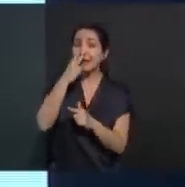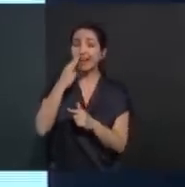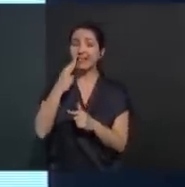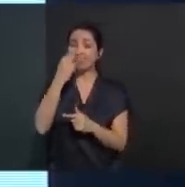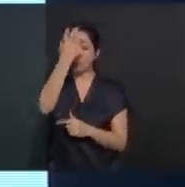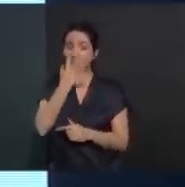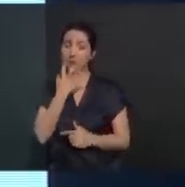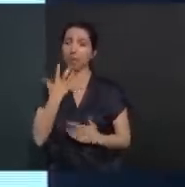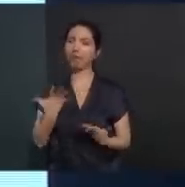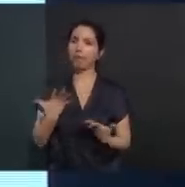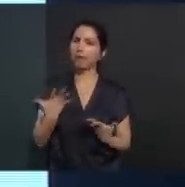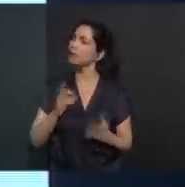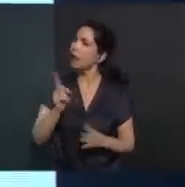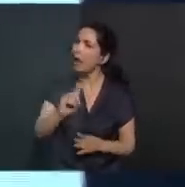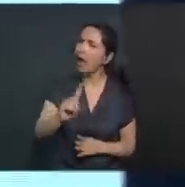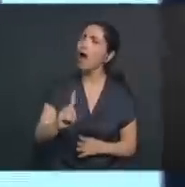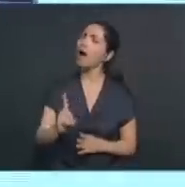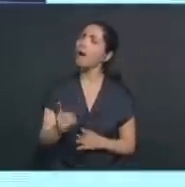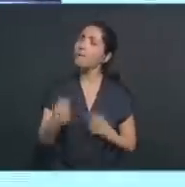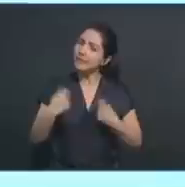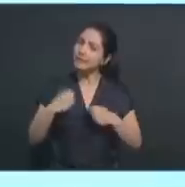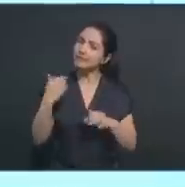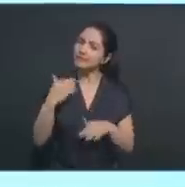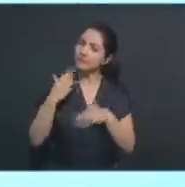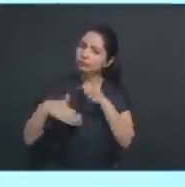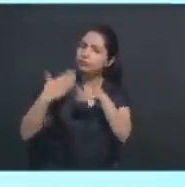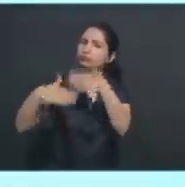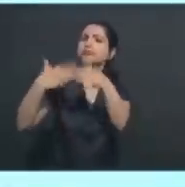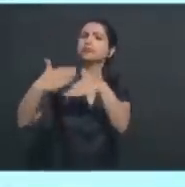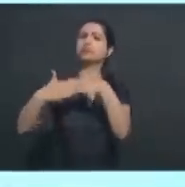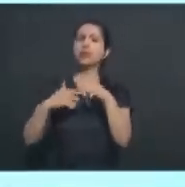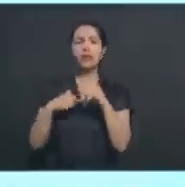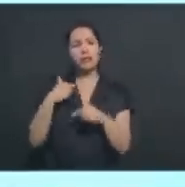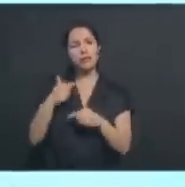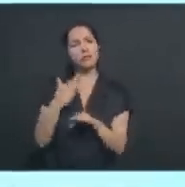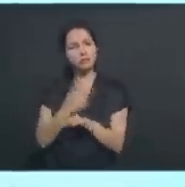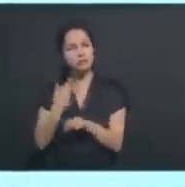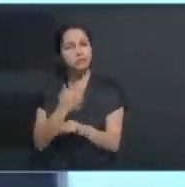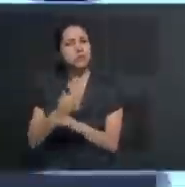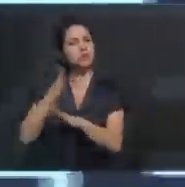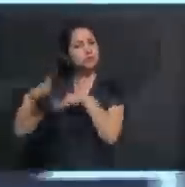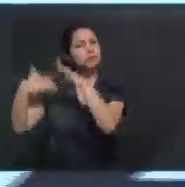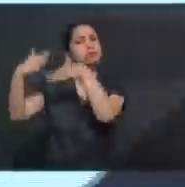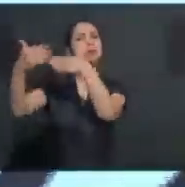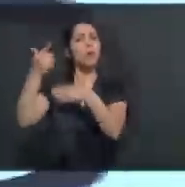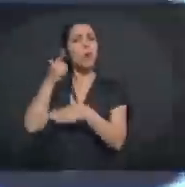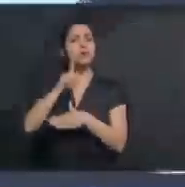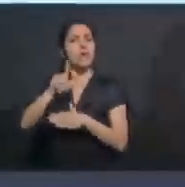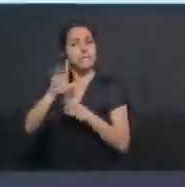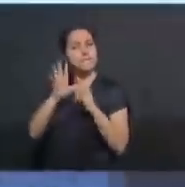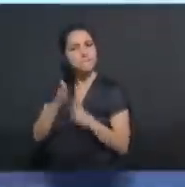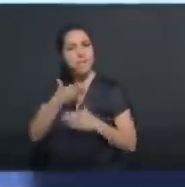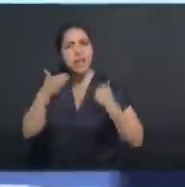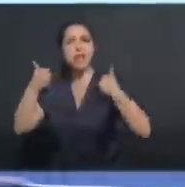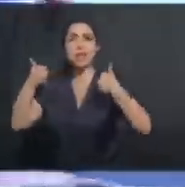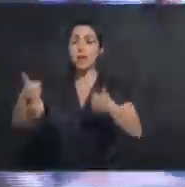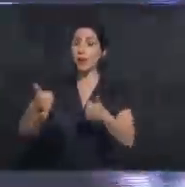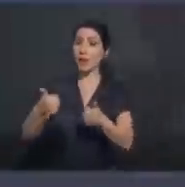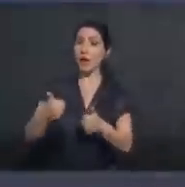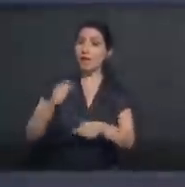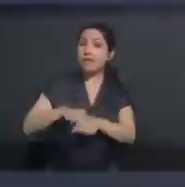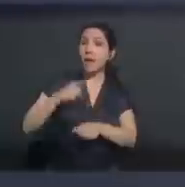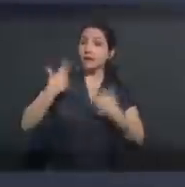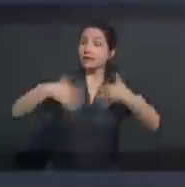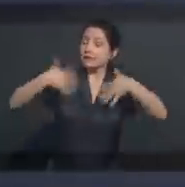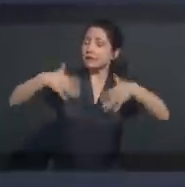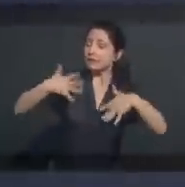fora no fogo. É no fogo que o metal nobre aparece e o metal impuro desaparece. É no fogo que a gente fala assim: viu